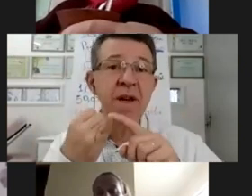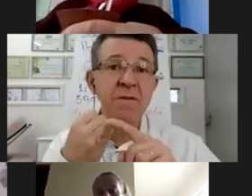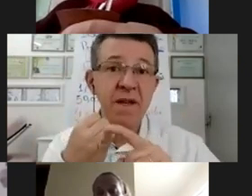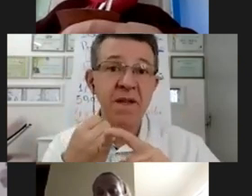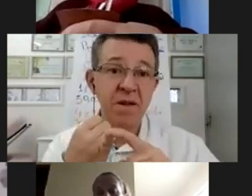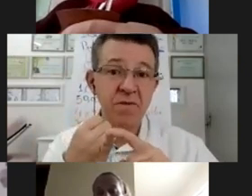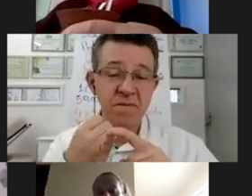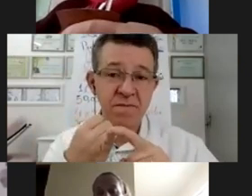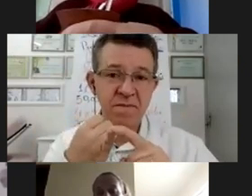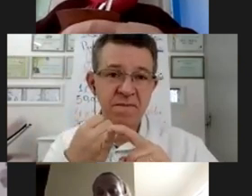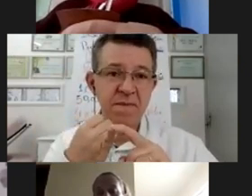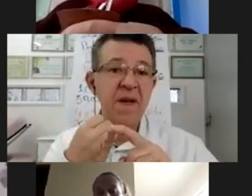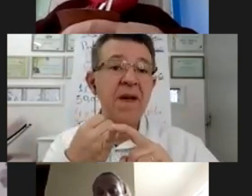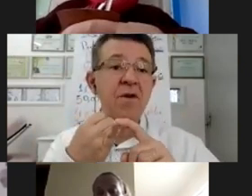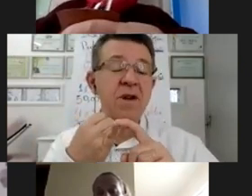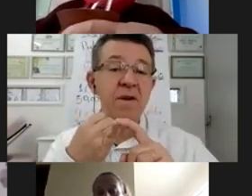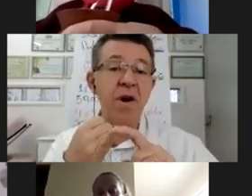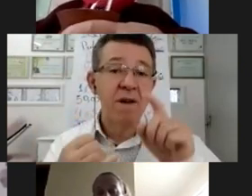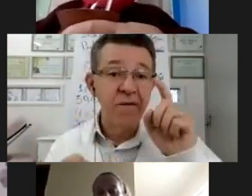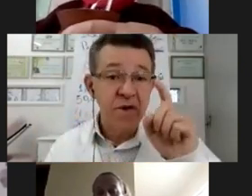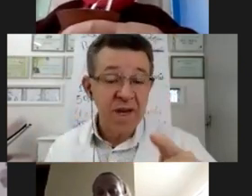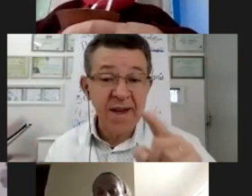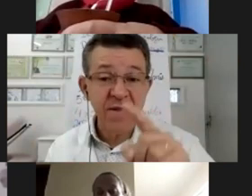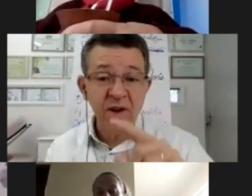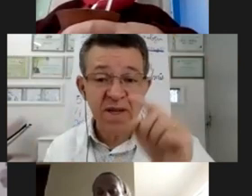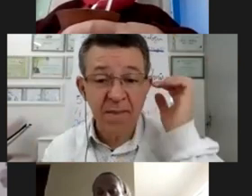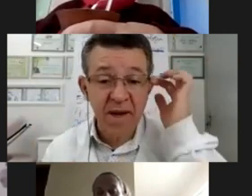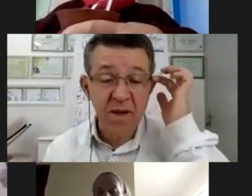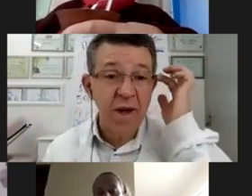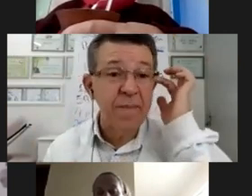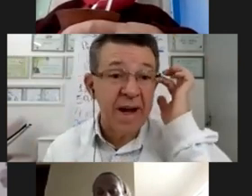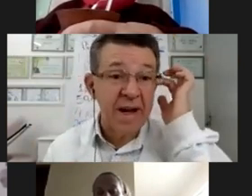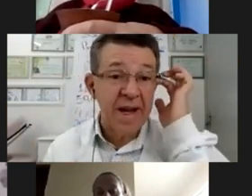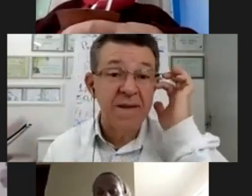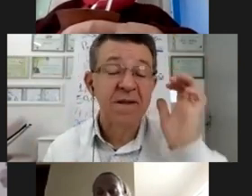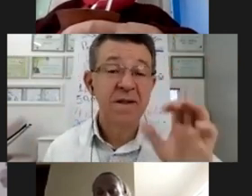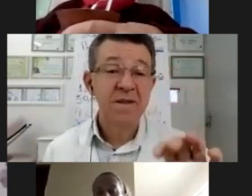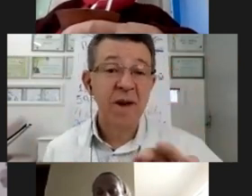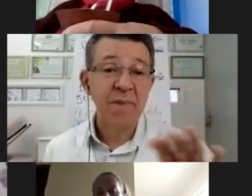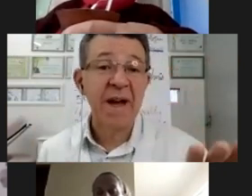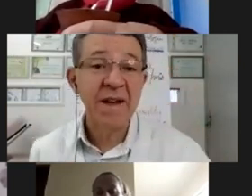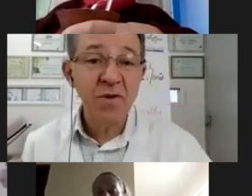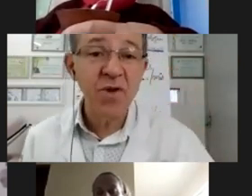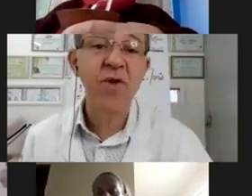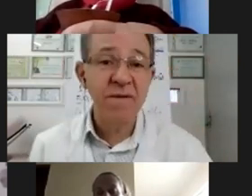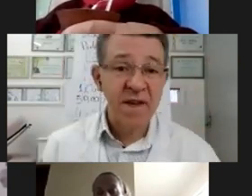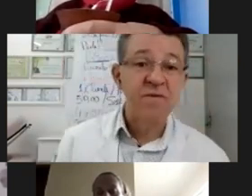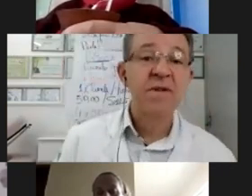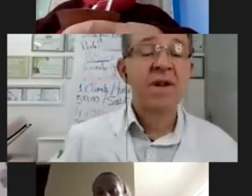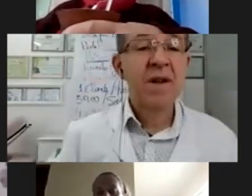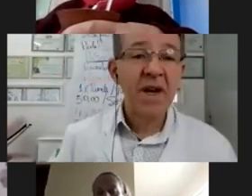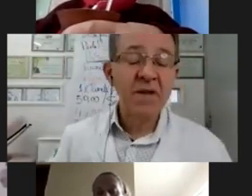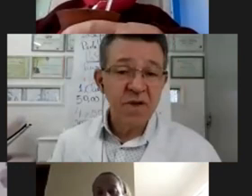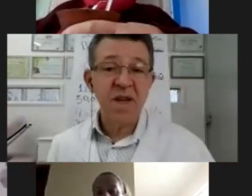terapeuta está me respeitando. Eu já, ó, e vocês vão receber. Isso não é praga, tá? Não é praga e eu não sou